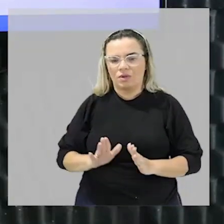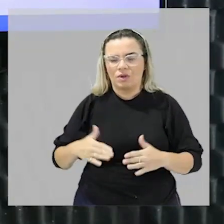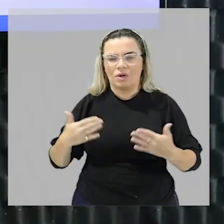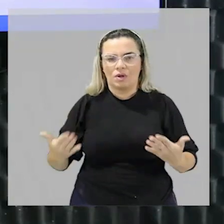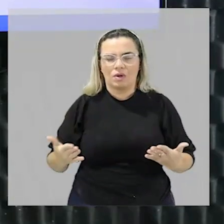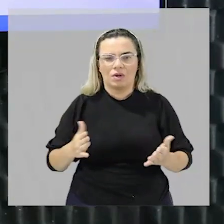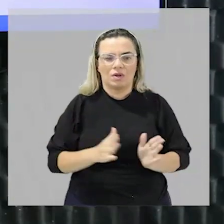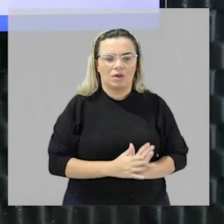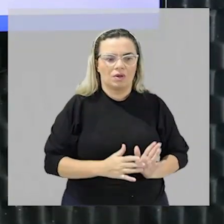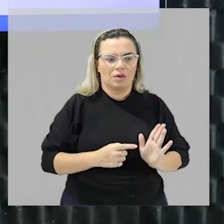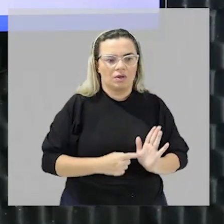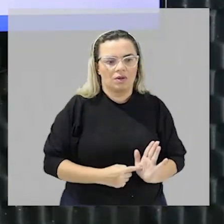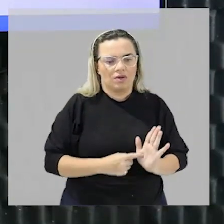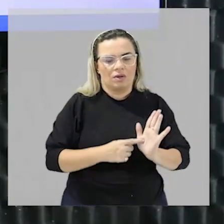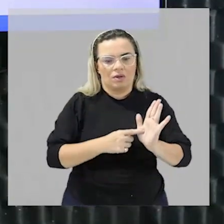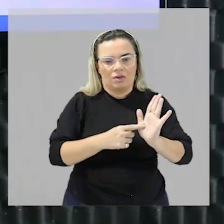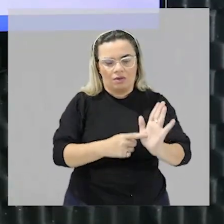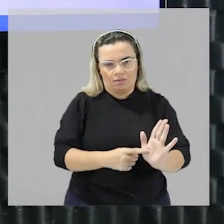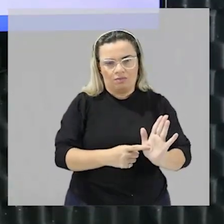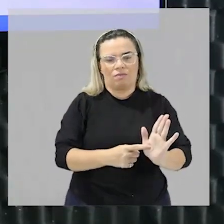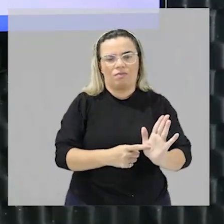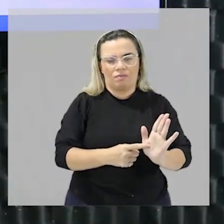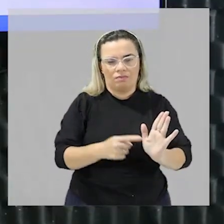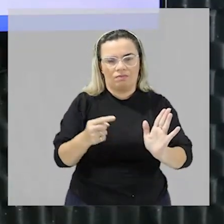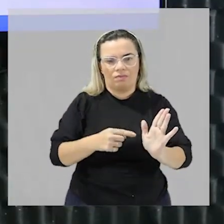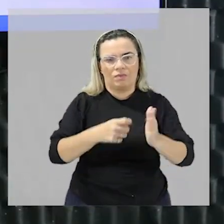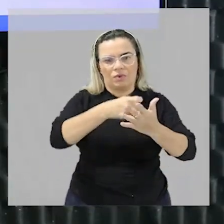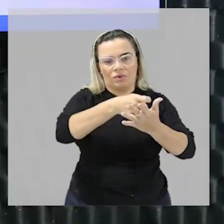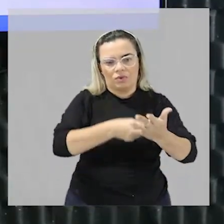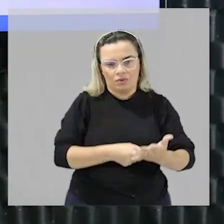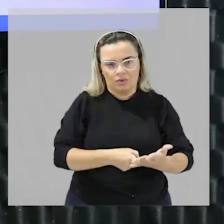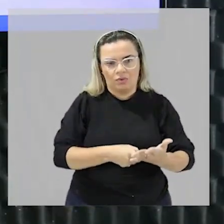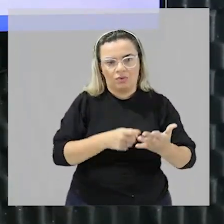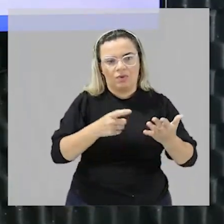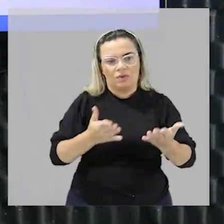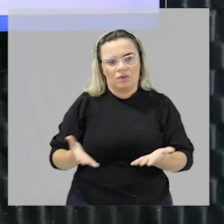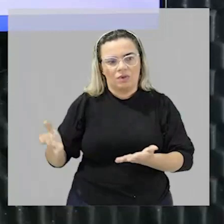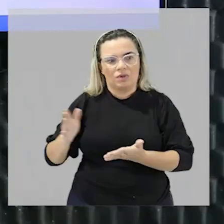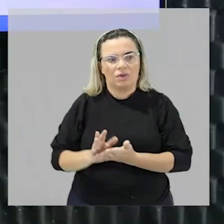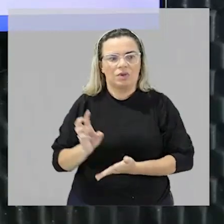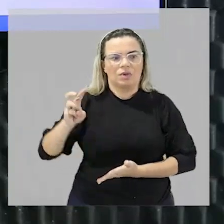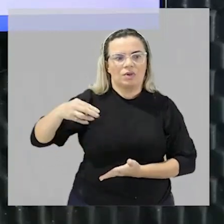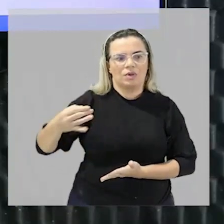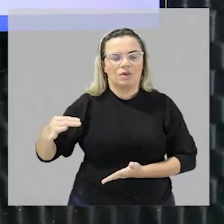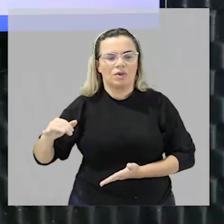caso mencionado, que é o caso da Maria Quitéria, né, que